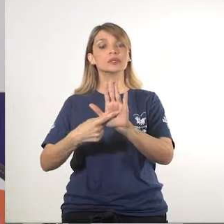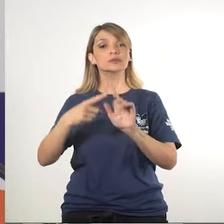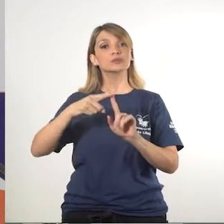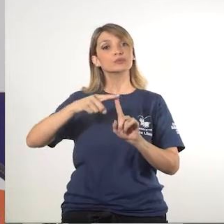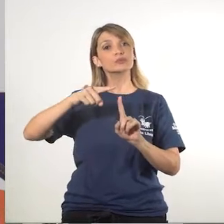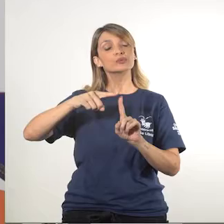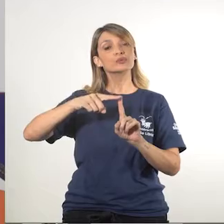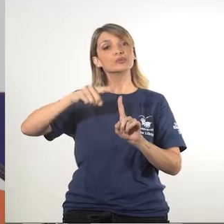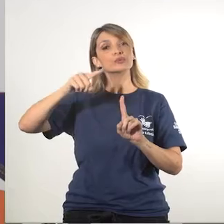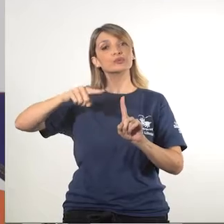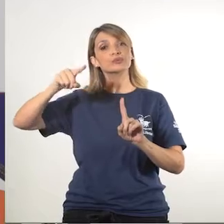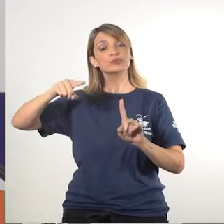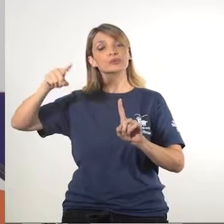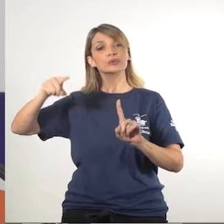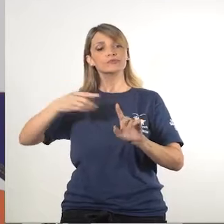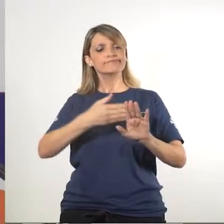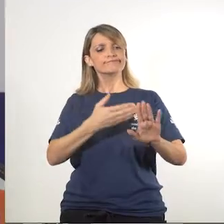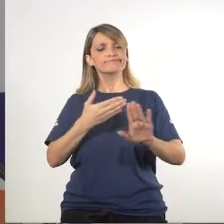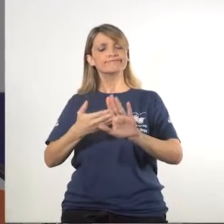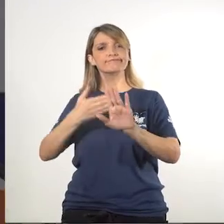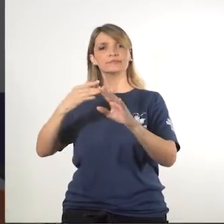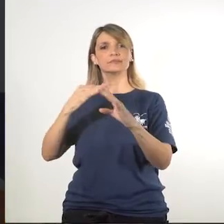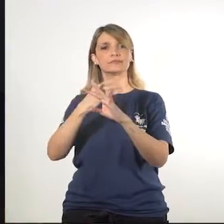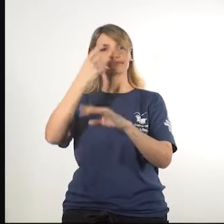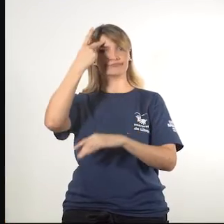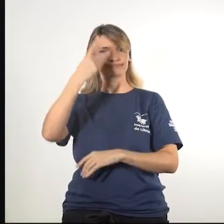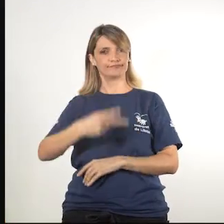índice de isolamento da cidade de São Paulo.